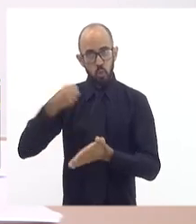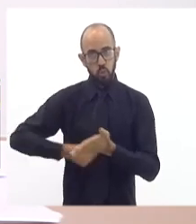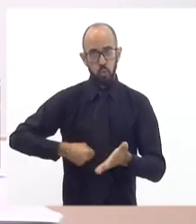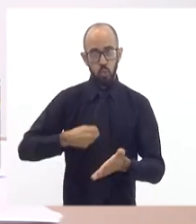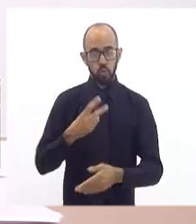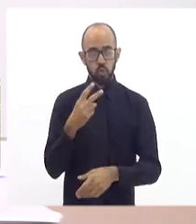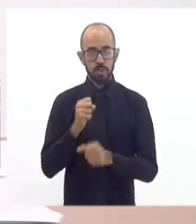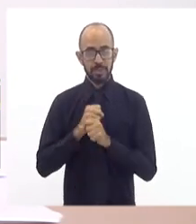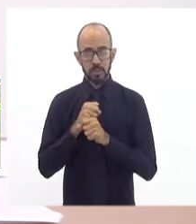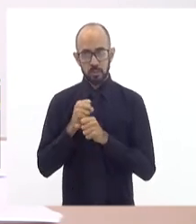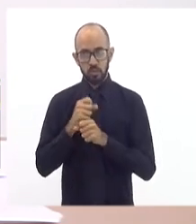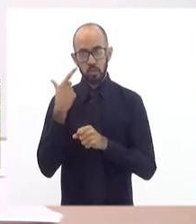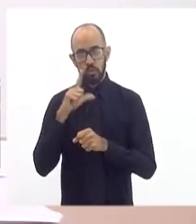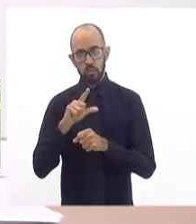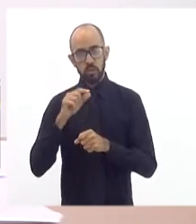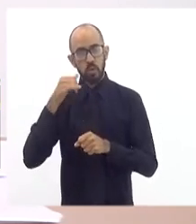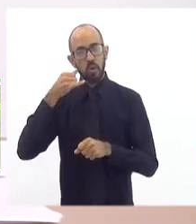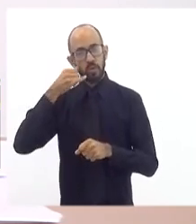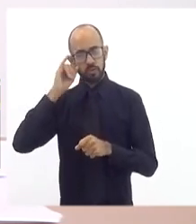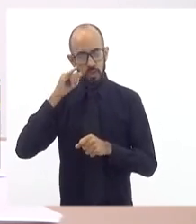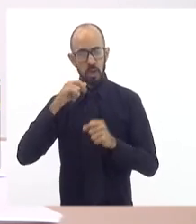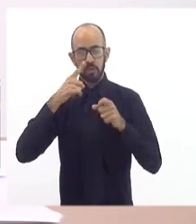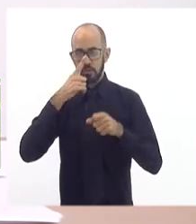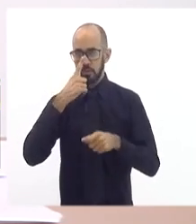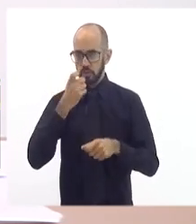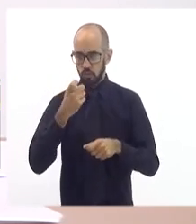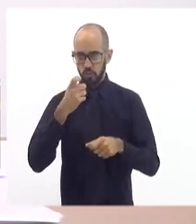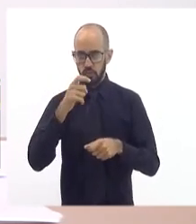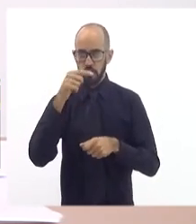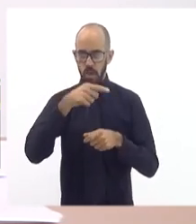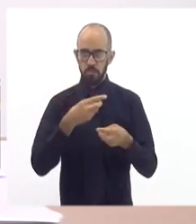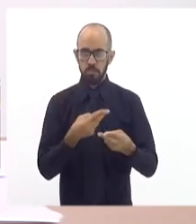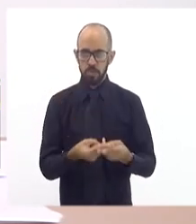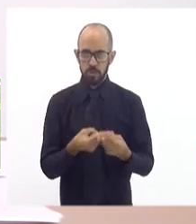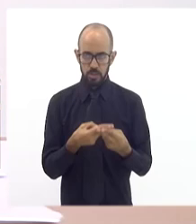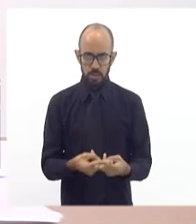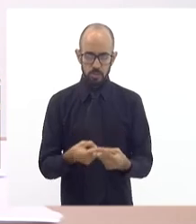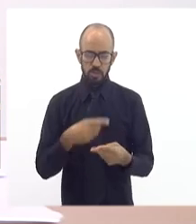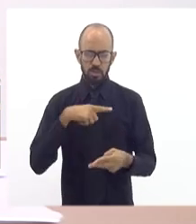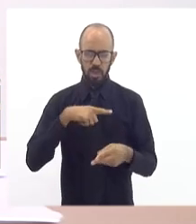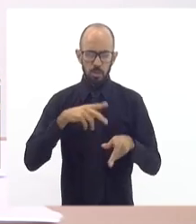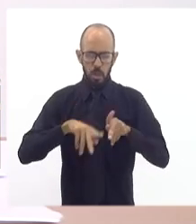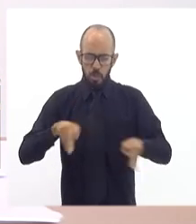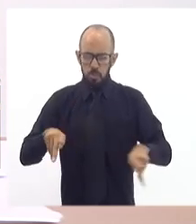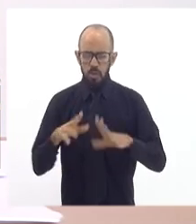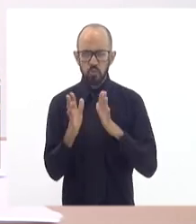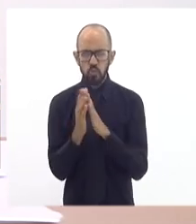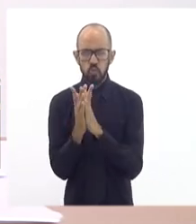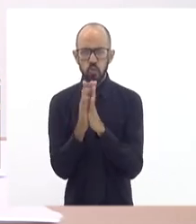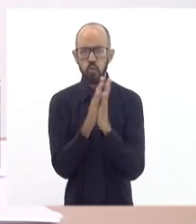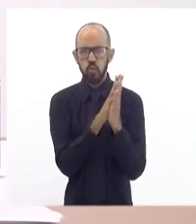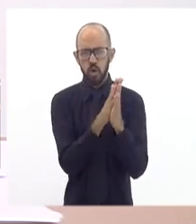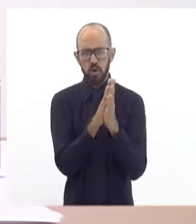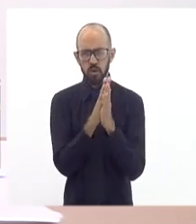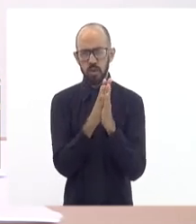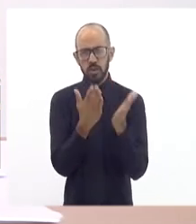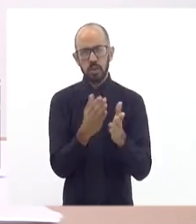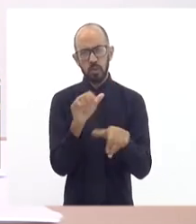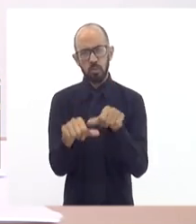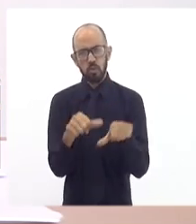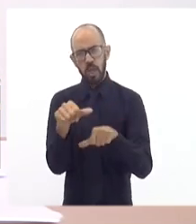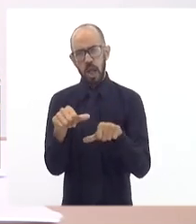e conseguimos impedir o lixão de paciência que é uma área densamente povoada e queriam tirar o lixo de Gramacho